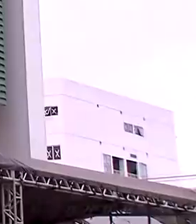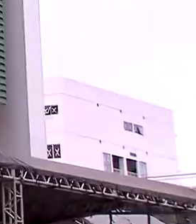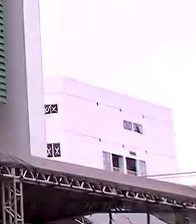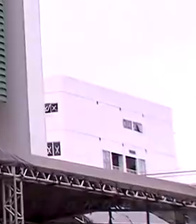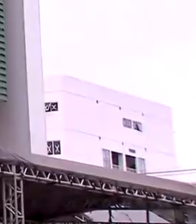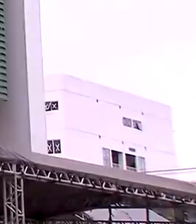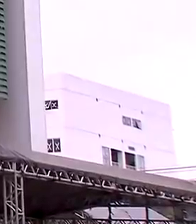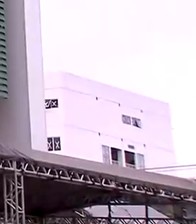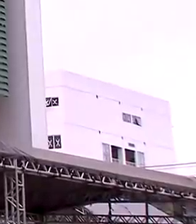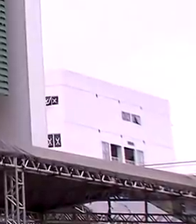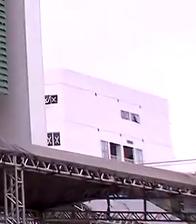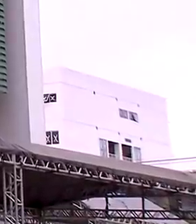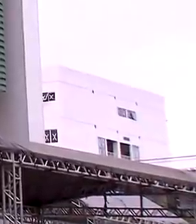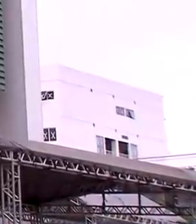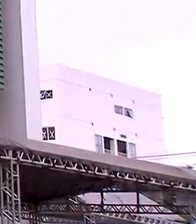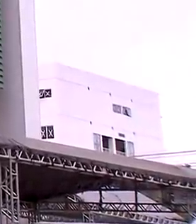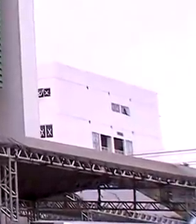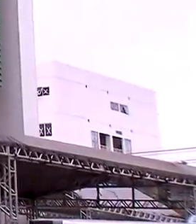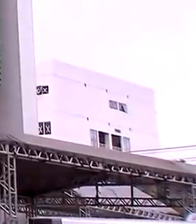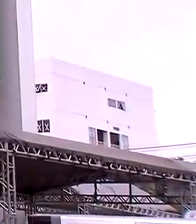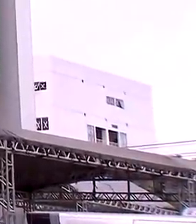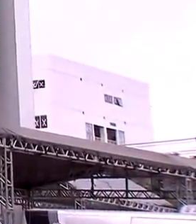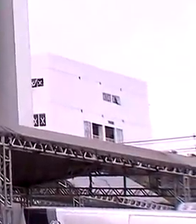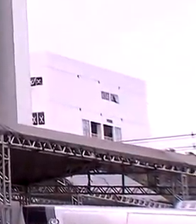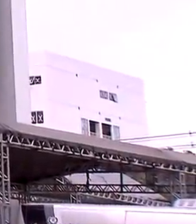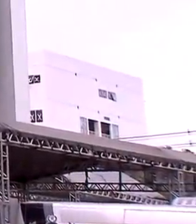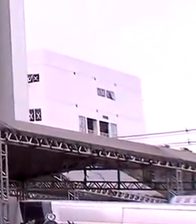de